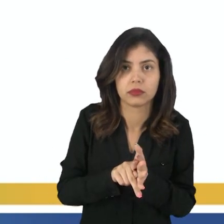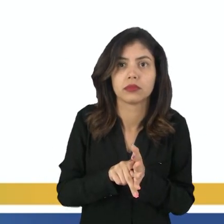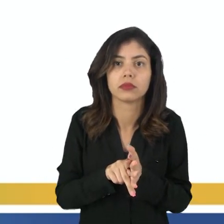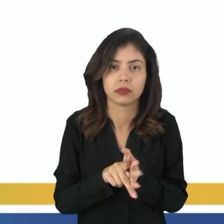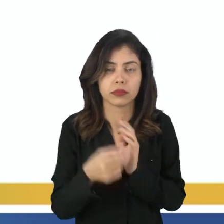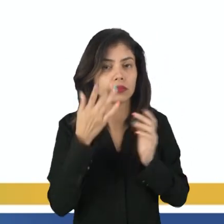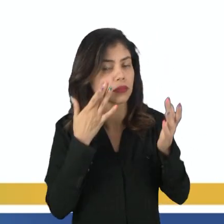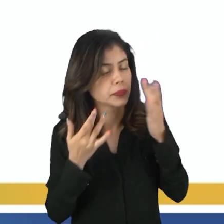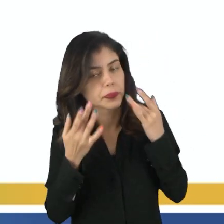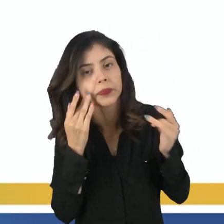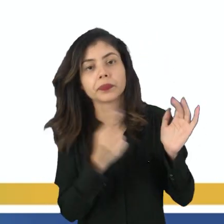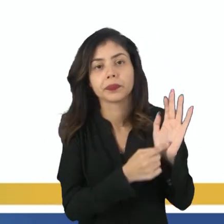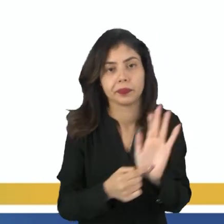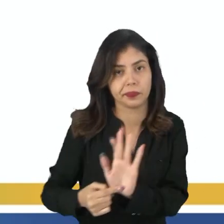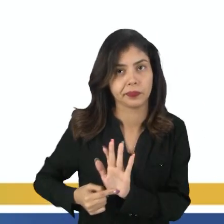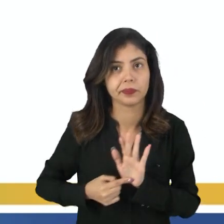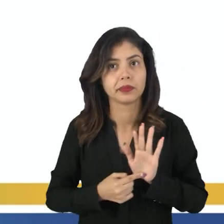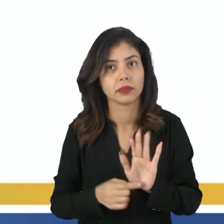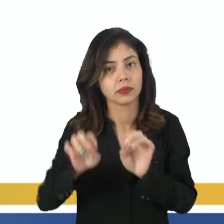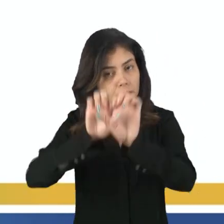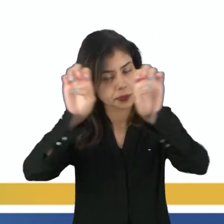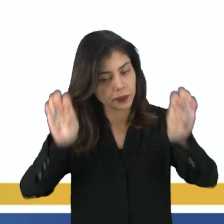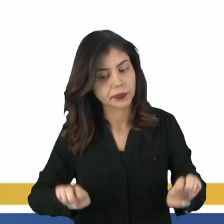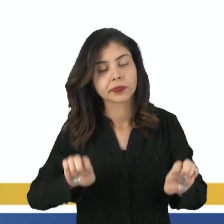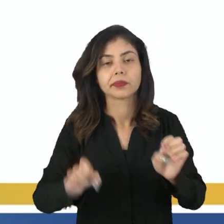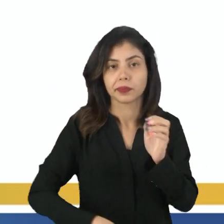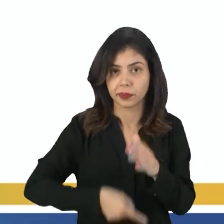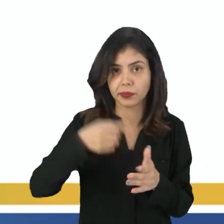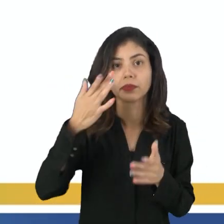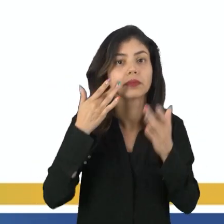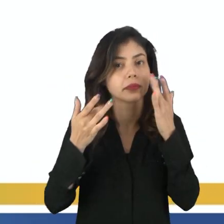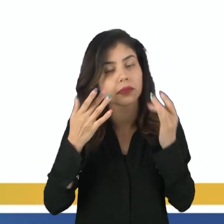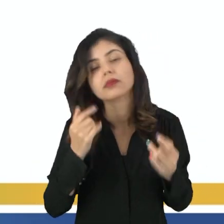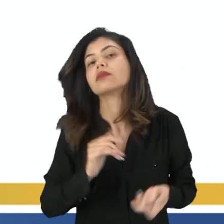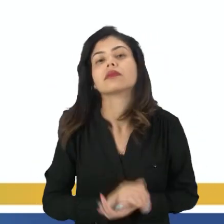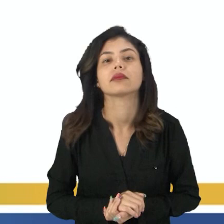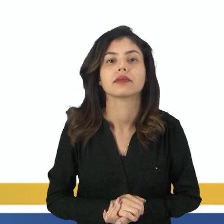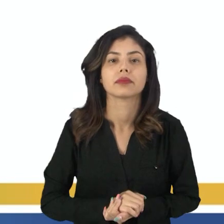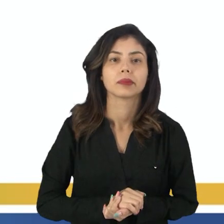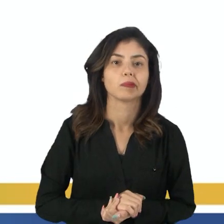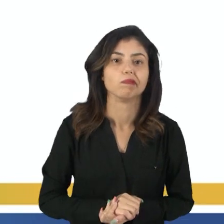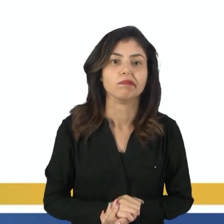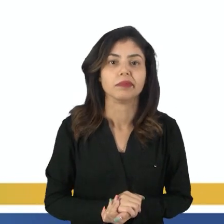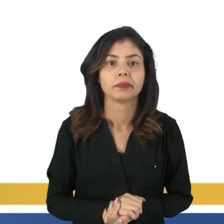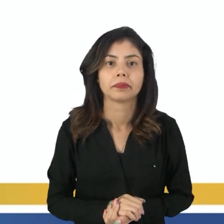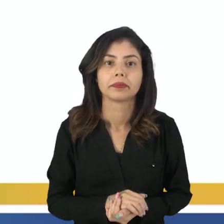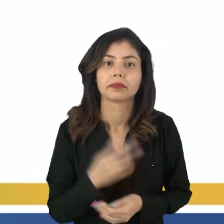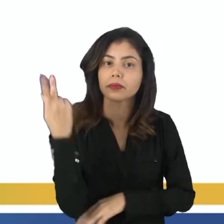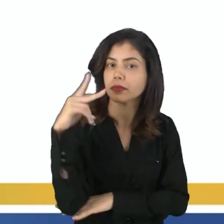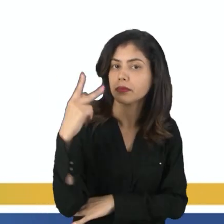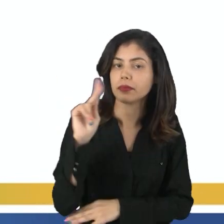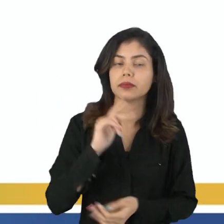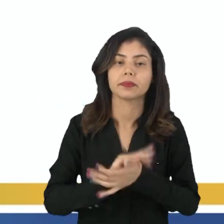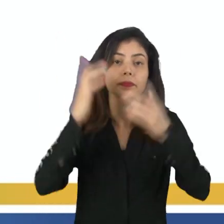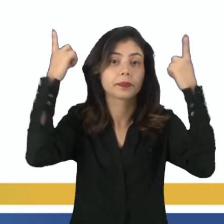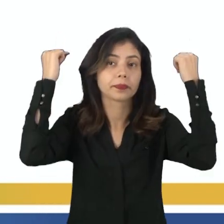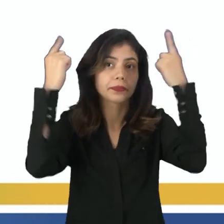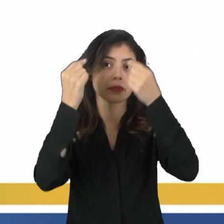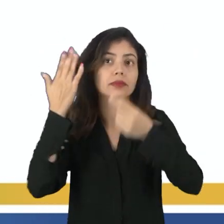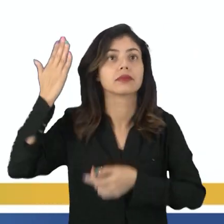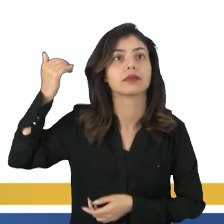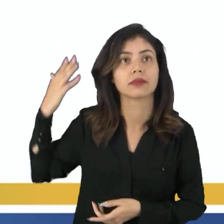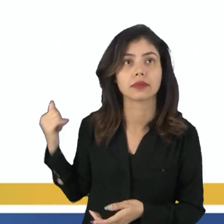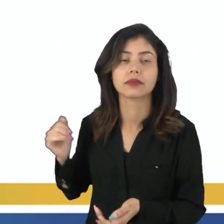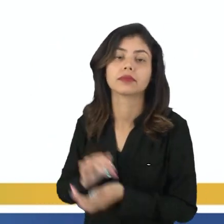da apresentação, da estrutura dos primeiros teatros no período da Grécia Antiga,